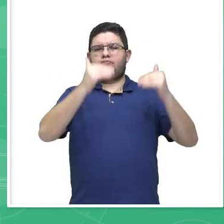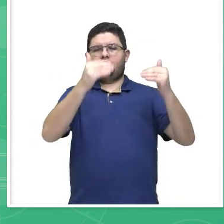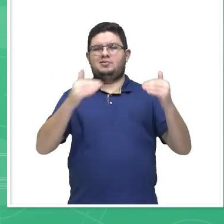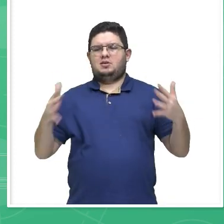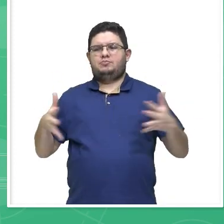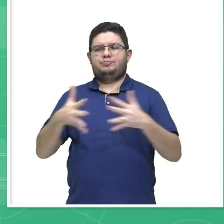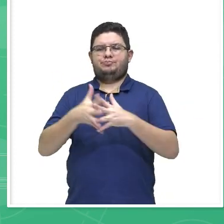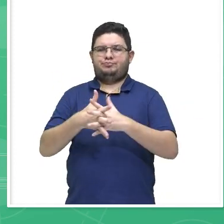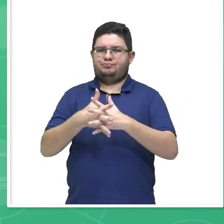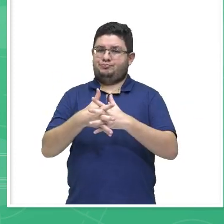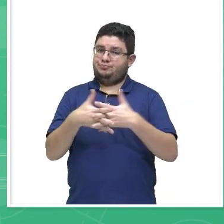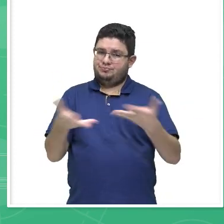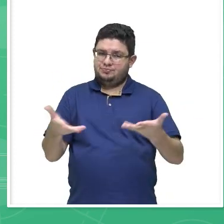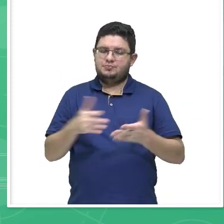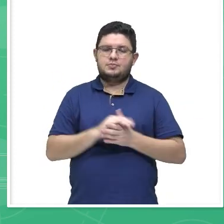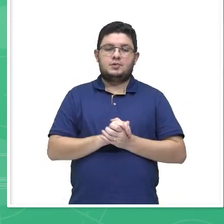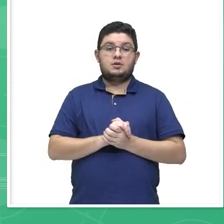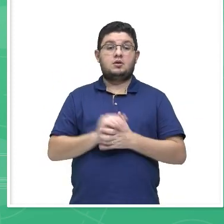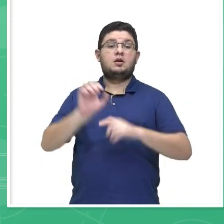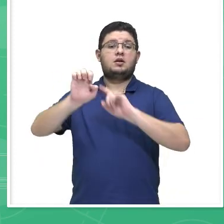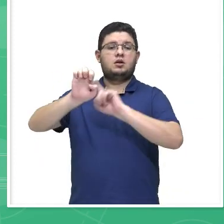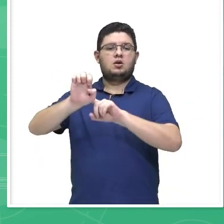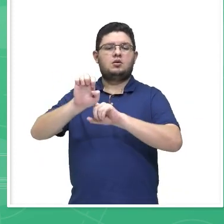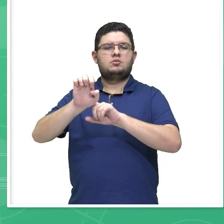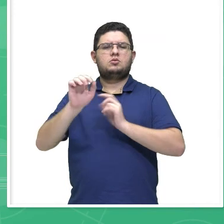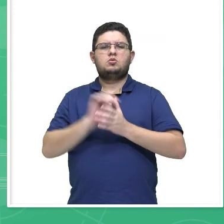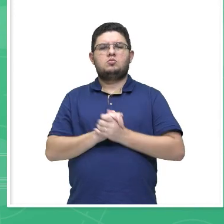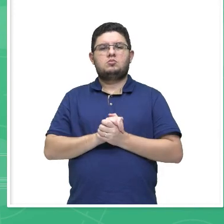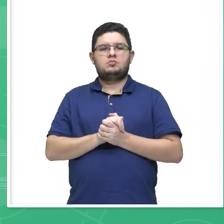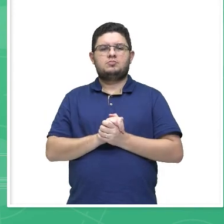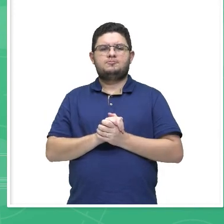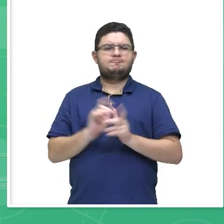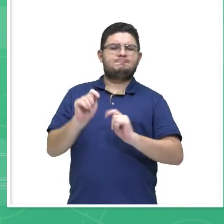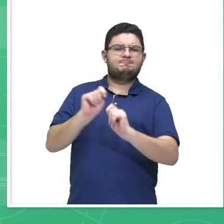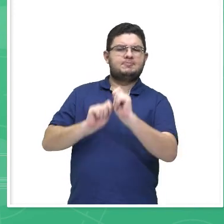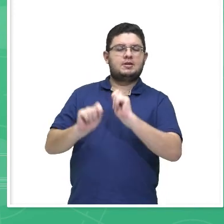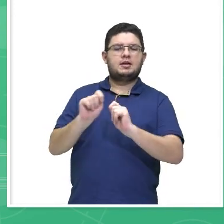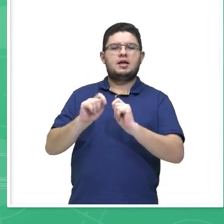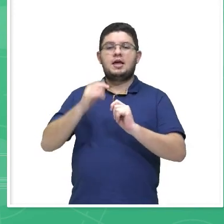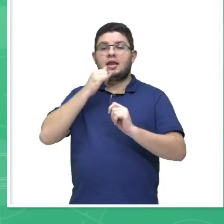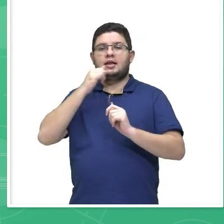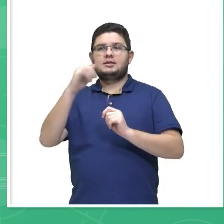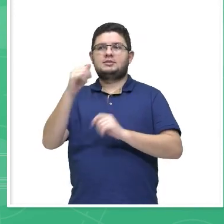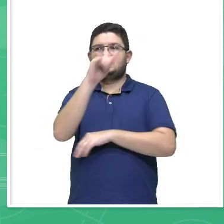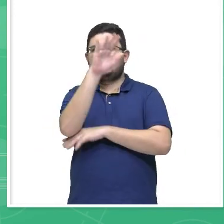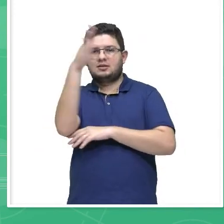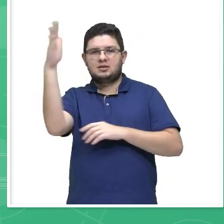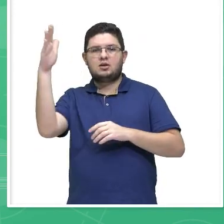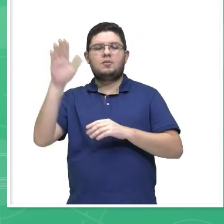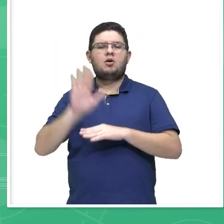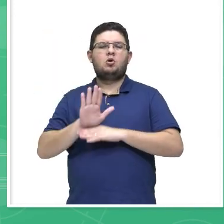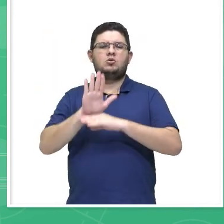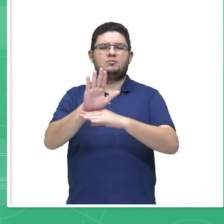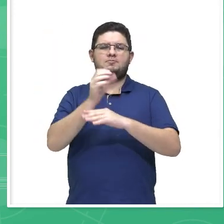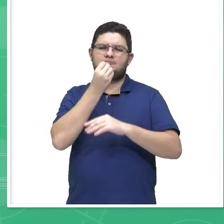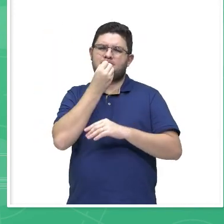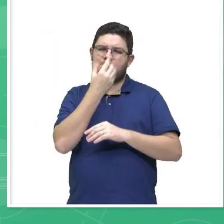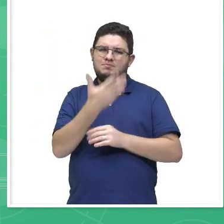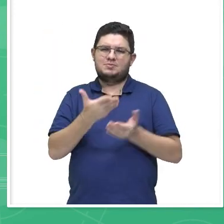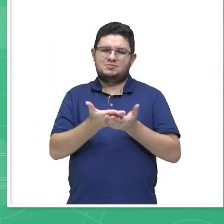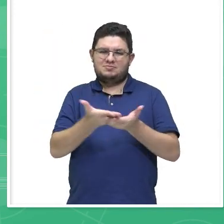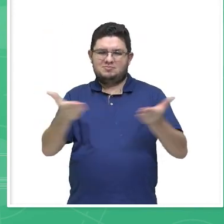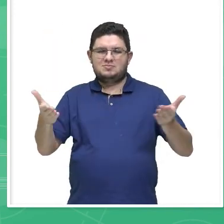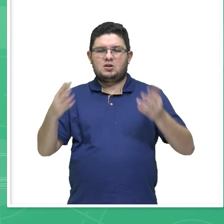E, poupar as energias advindas da natureza para o benefício dos seres humanos no